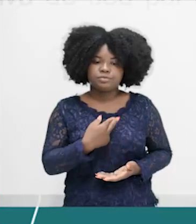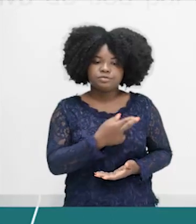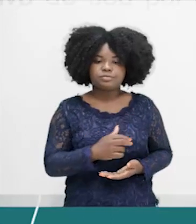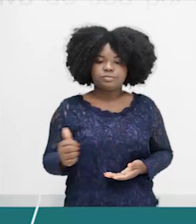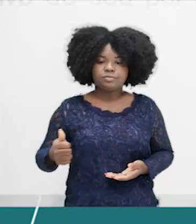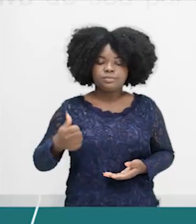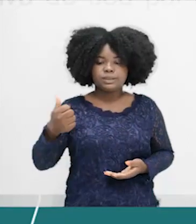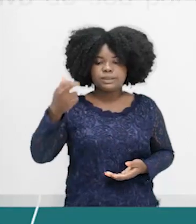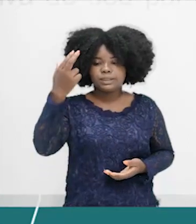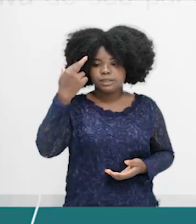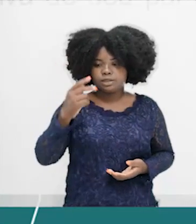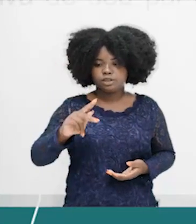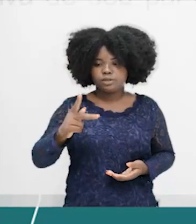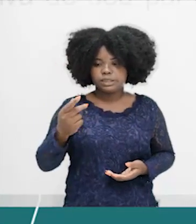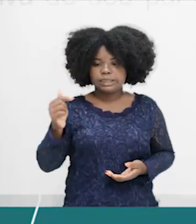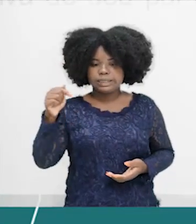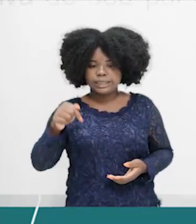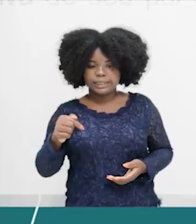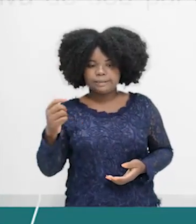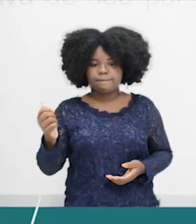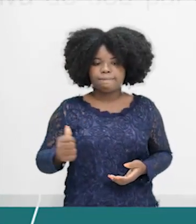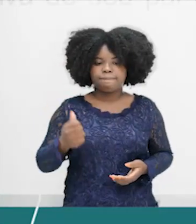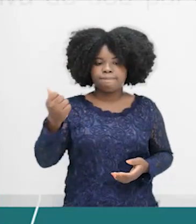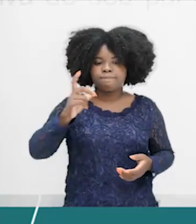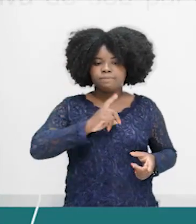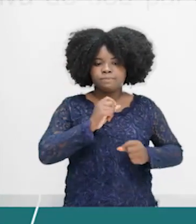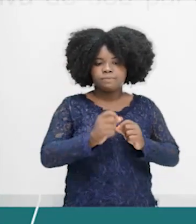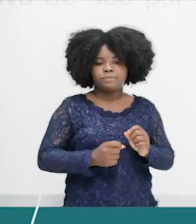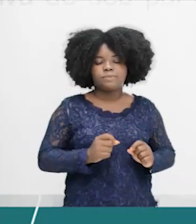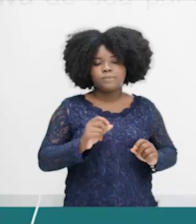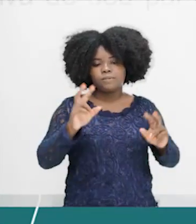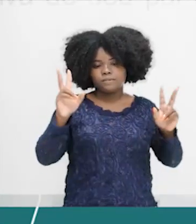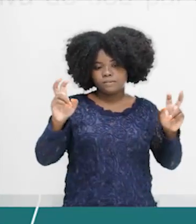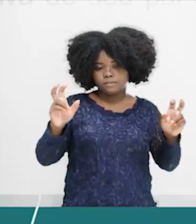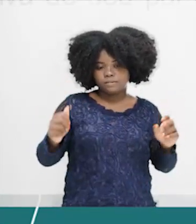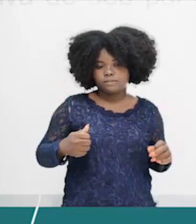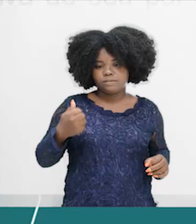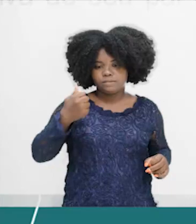adultos, histórias em quadrinhos feitos para adultos, que trabalham com temas adultos e